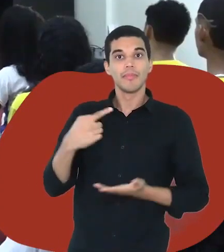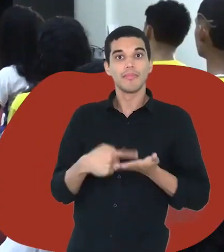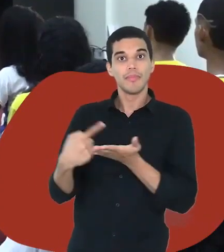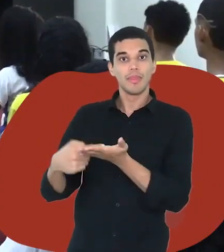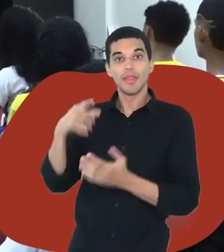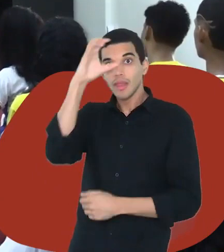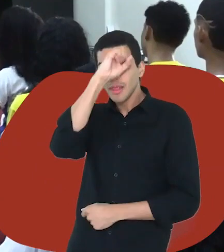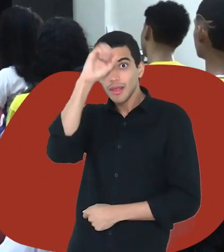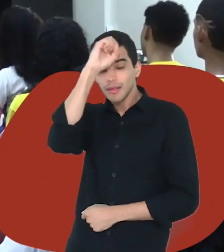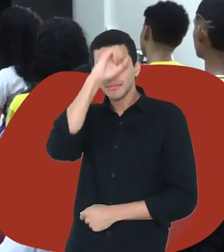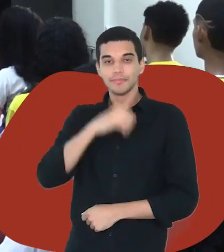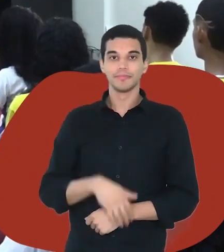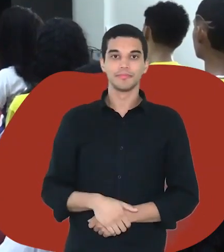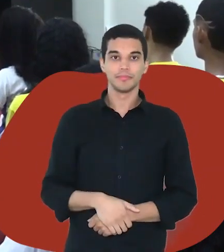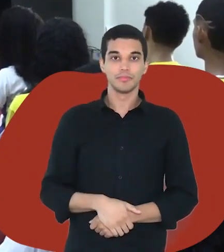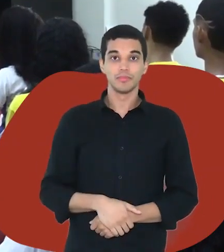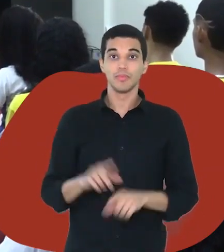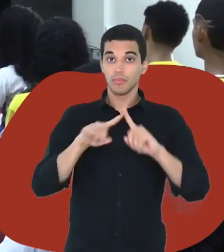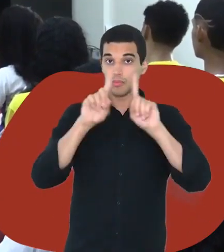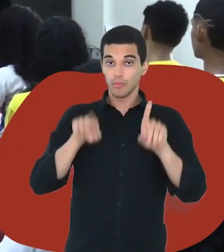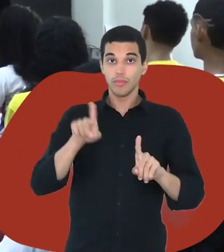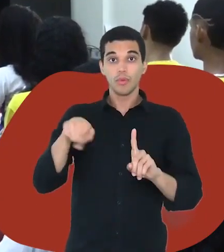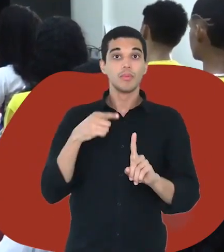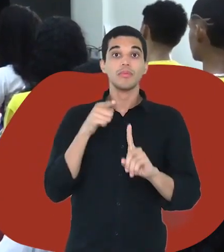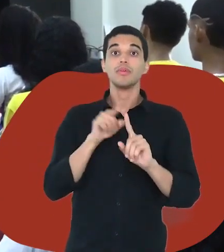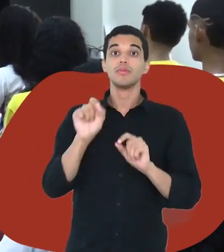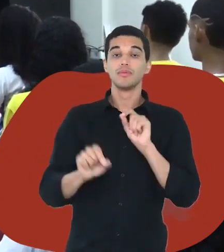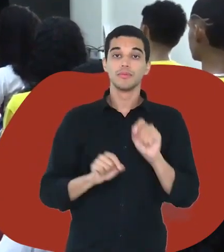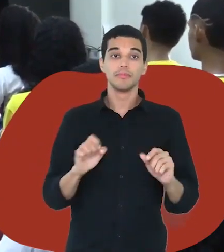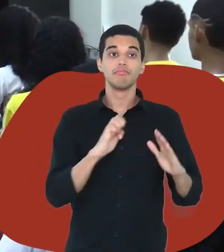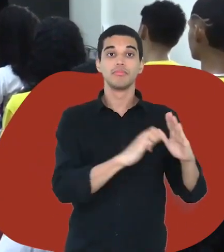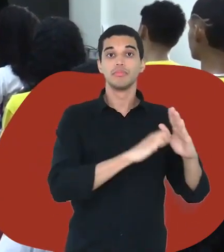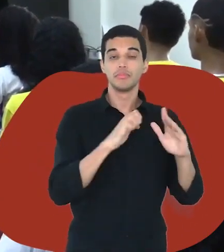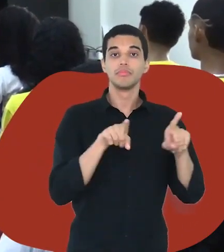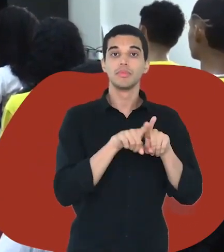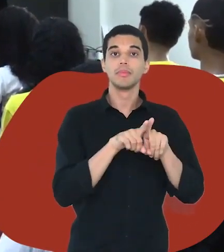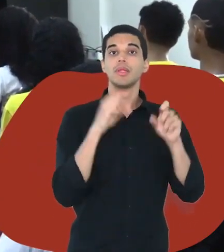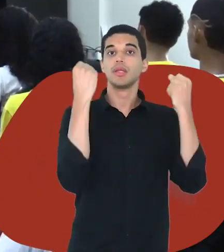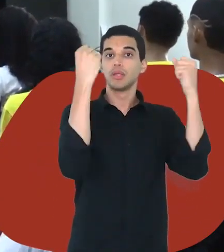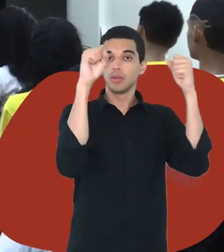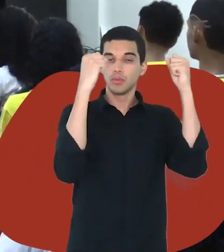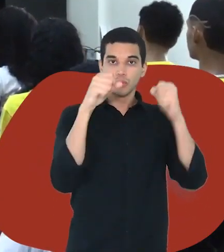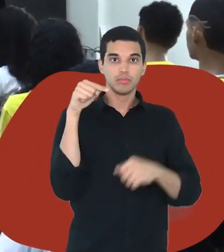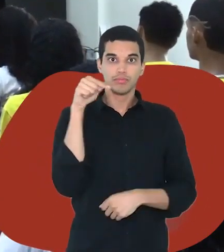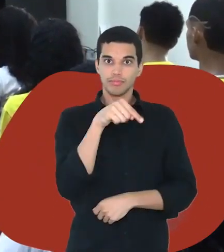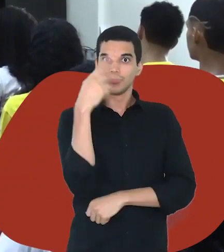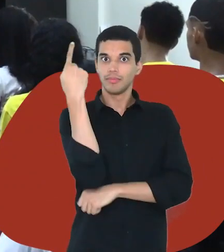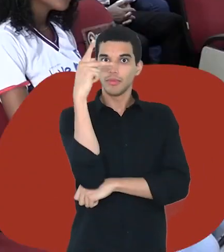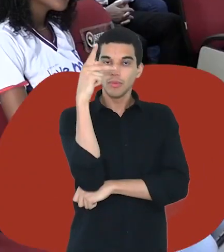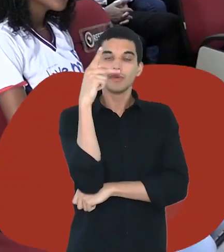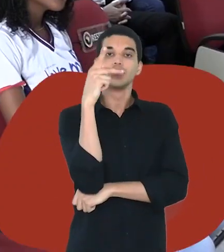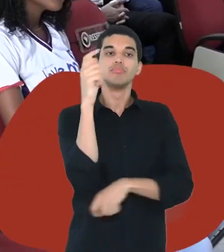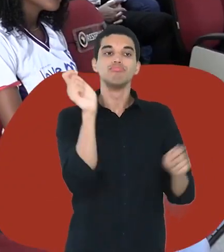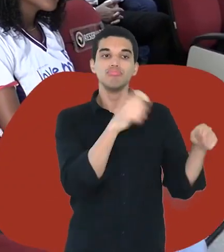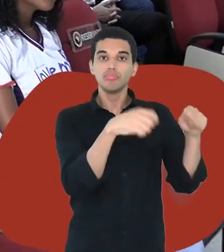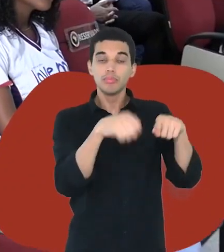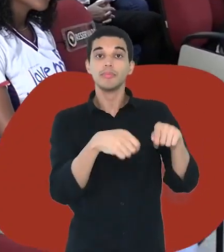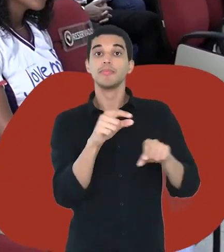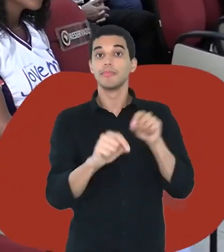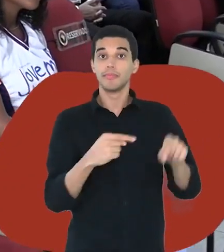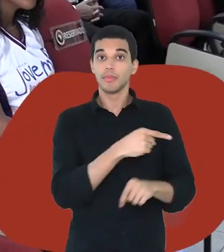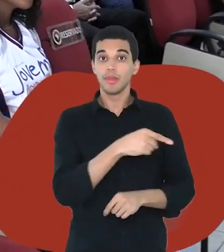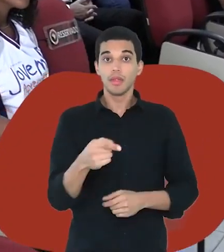uma das principais atividades do programa é a capacitação de empresas indústrias sediadas no município para que